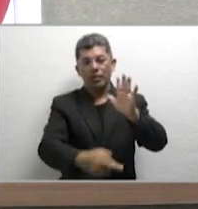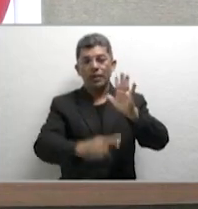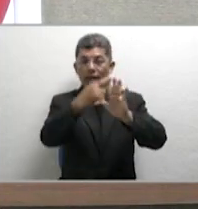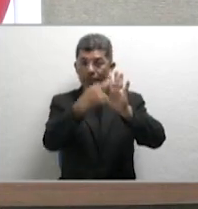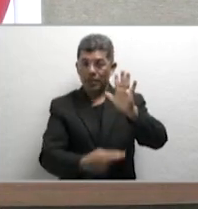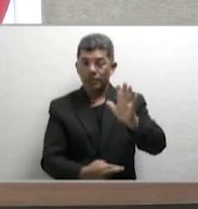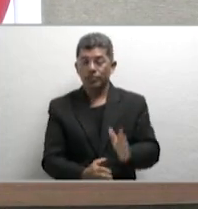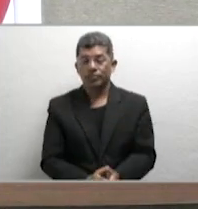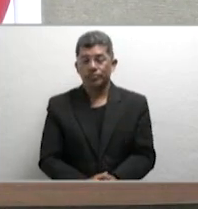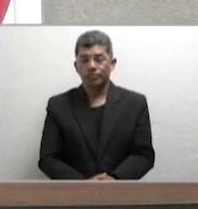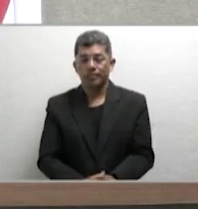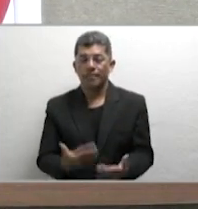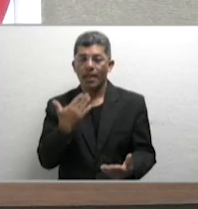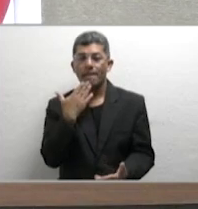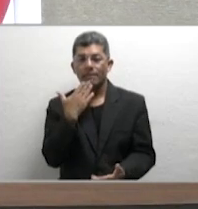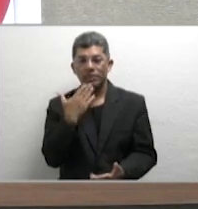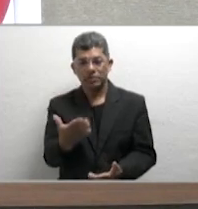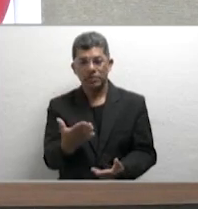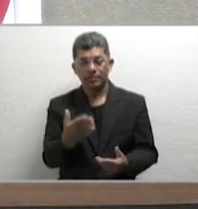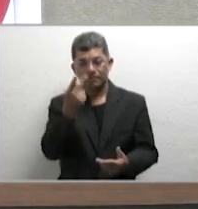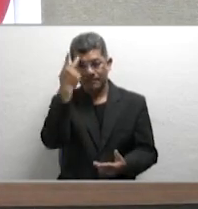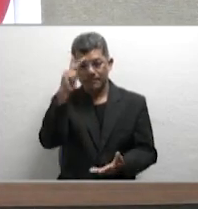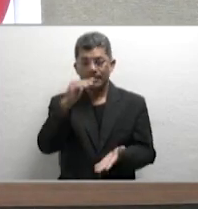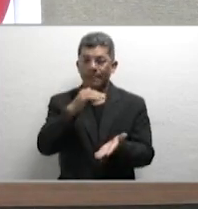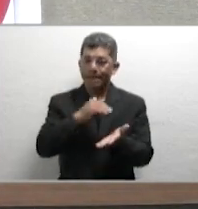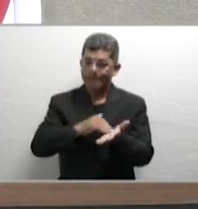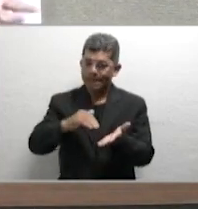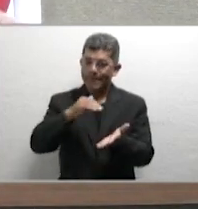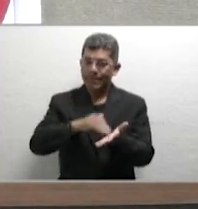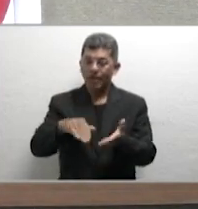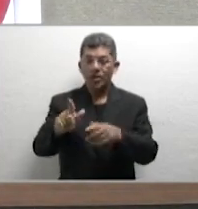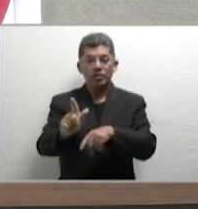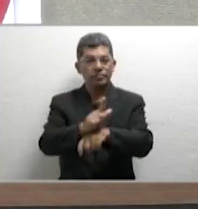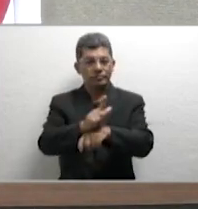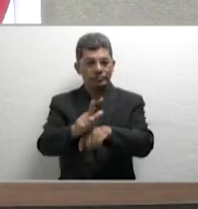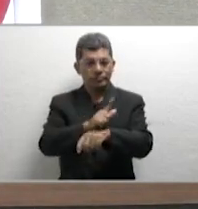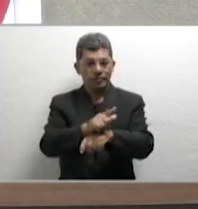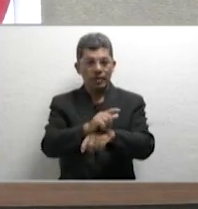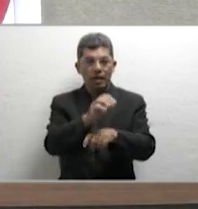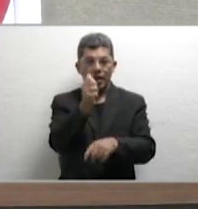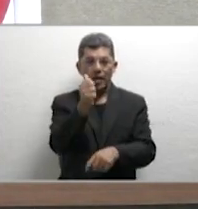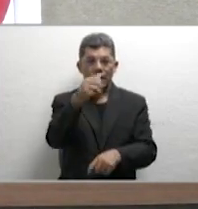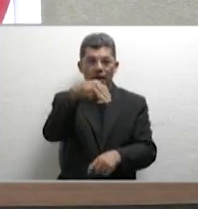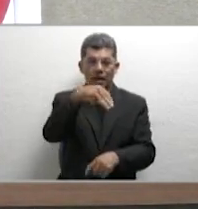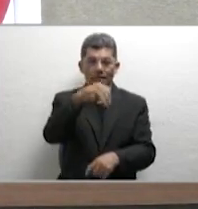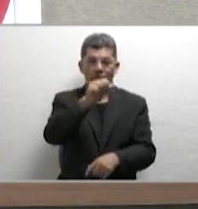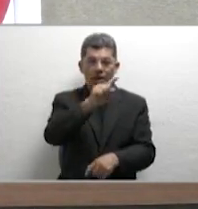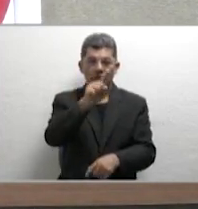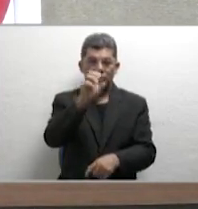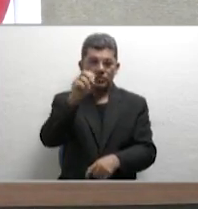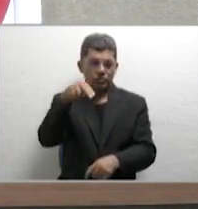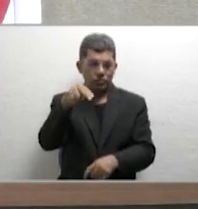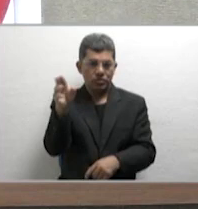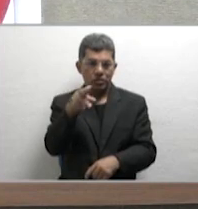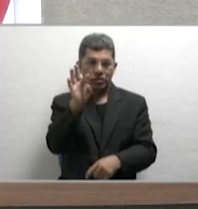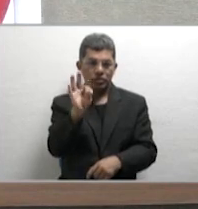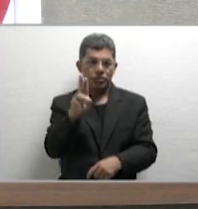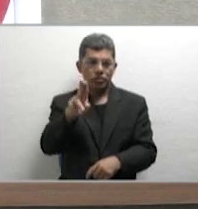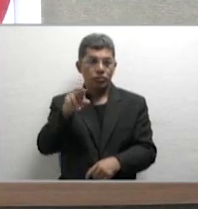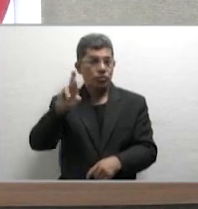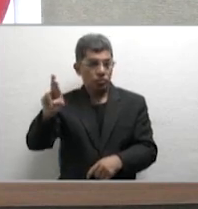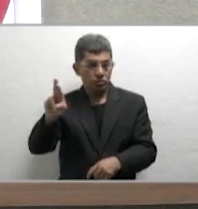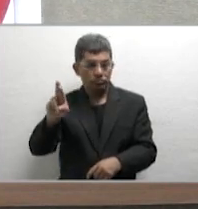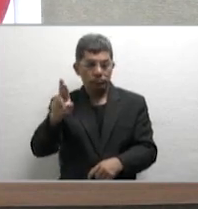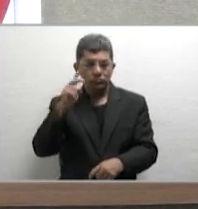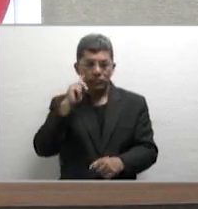requerimento, pedindo que o secretário, que o gestor da Amazonas Tour venha a esta casa. Não precisa ser aqui no plenário, basta